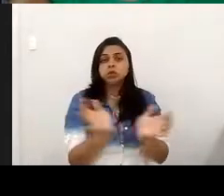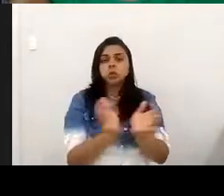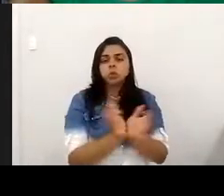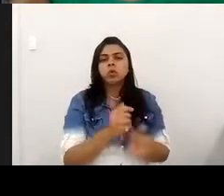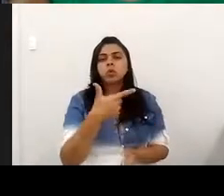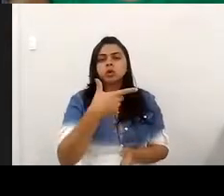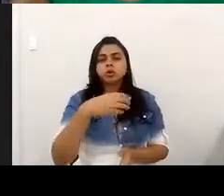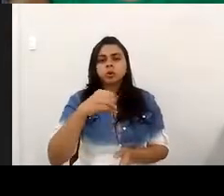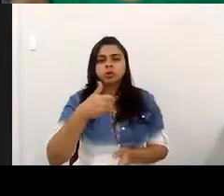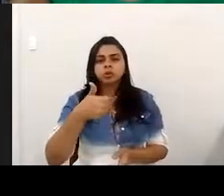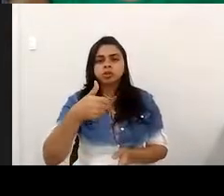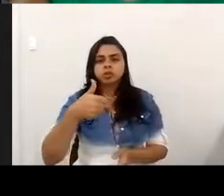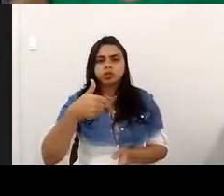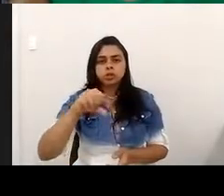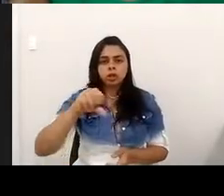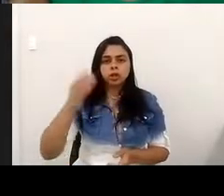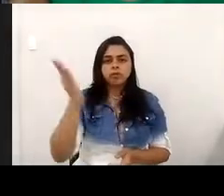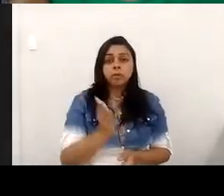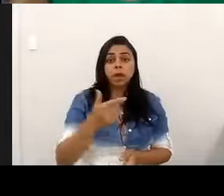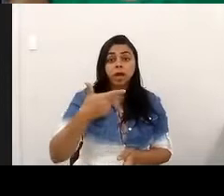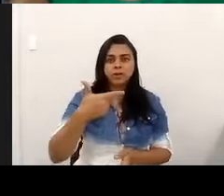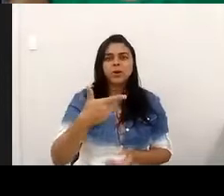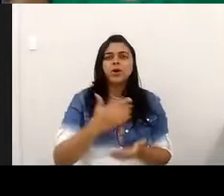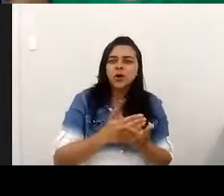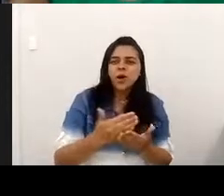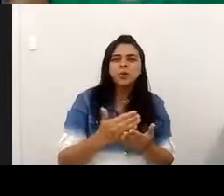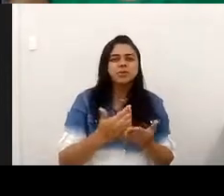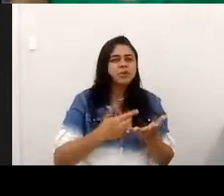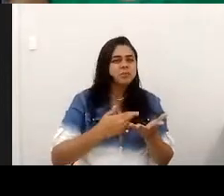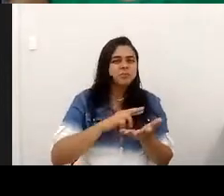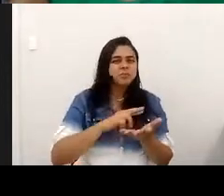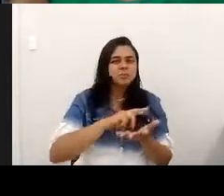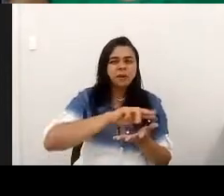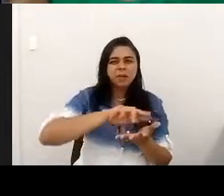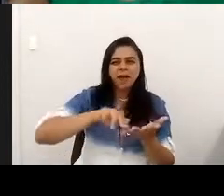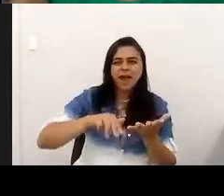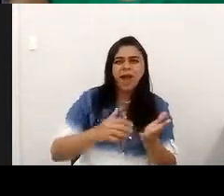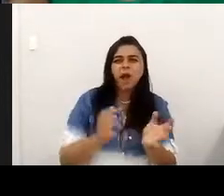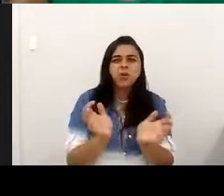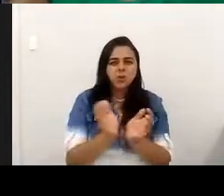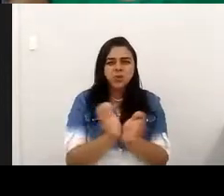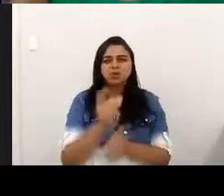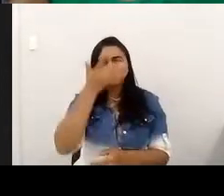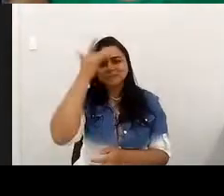Né? Começamos com aula com o Antônio, com o Edinho, com a Poliana, com a Márcia. Quando foi em